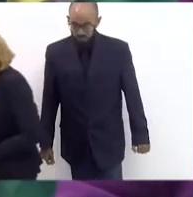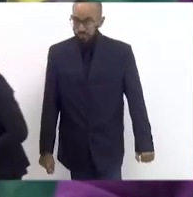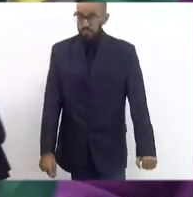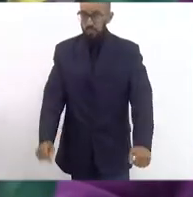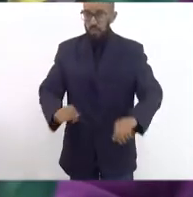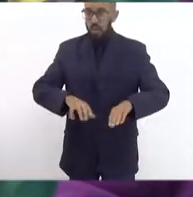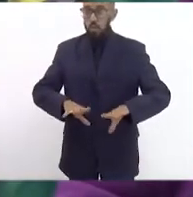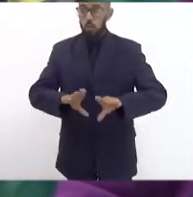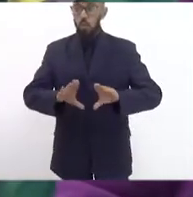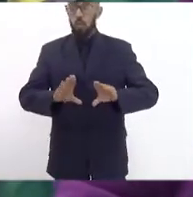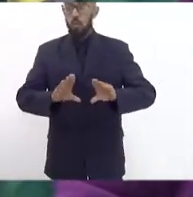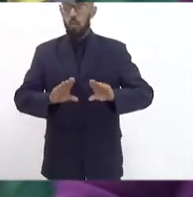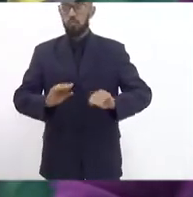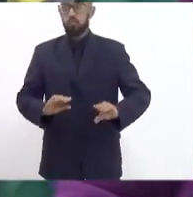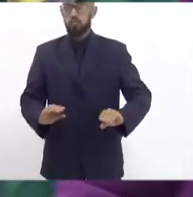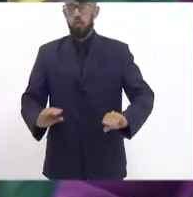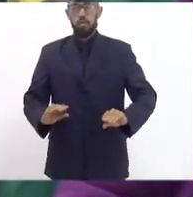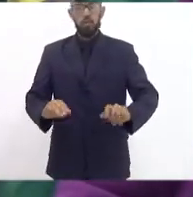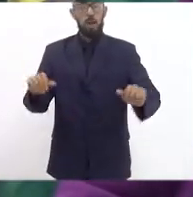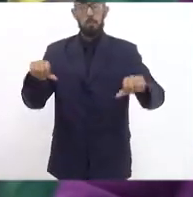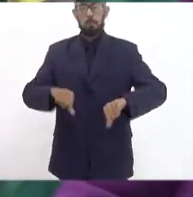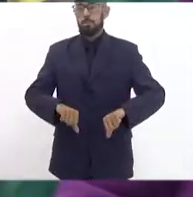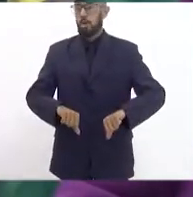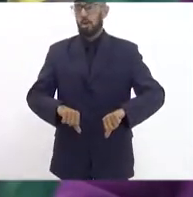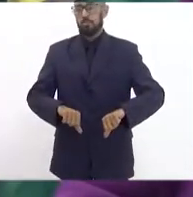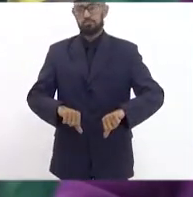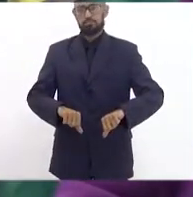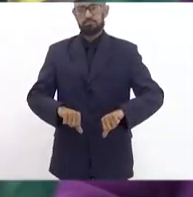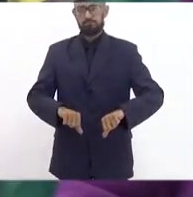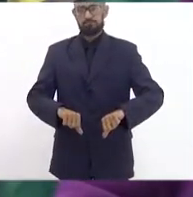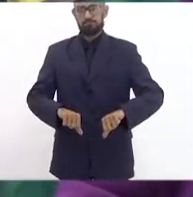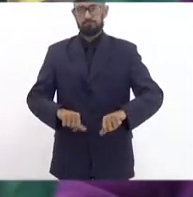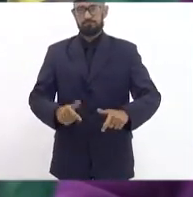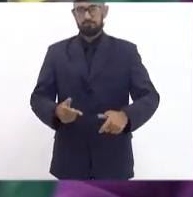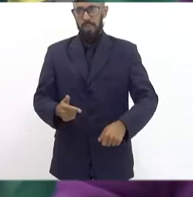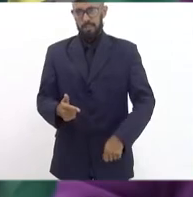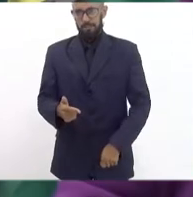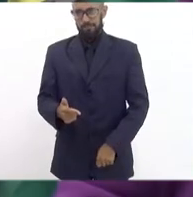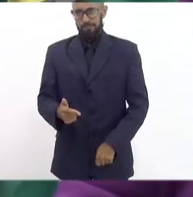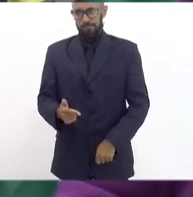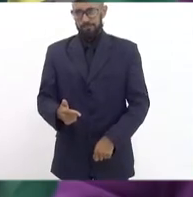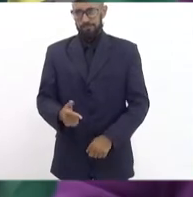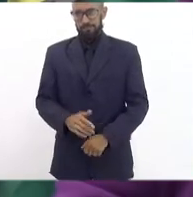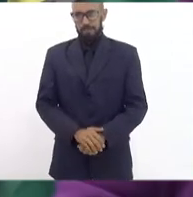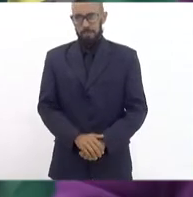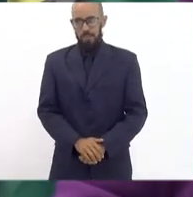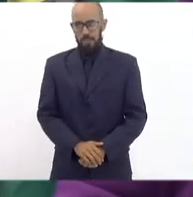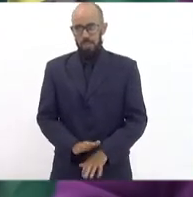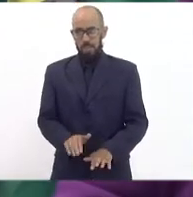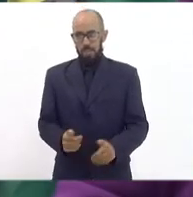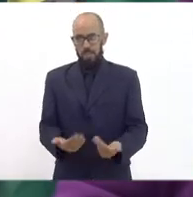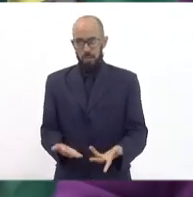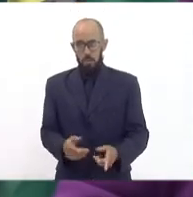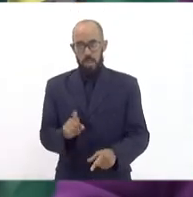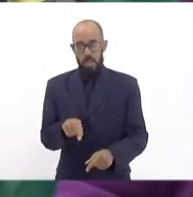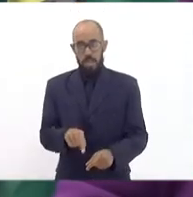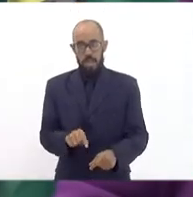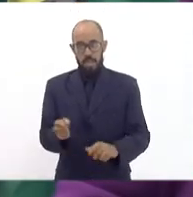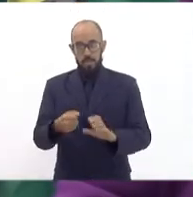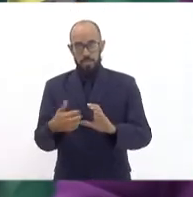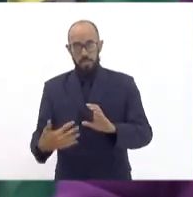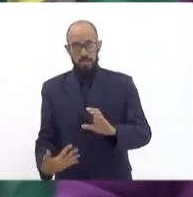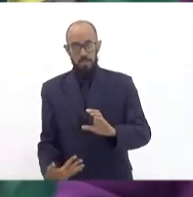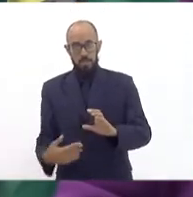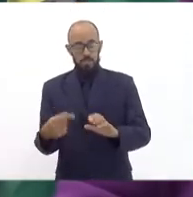falar. Conforto nem falar. Então, são esses pontos